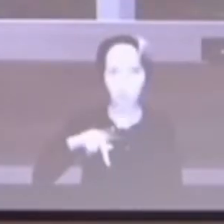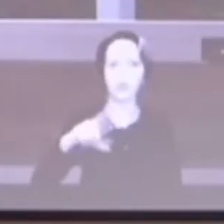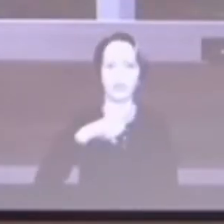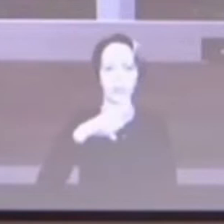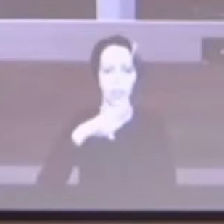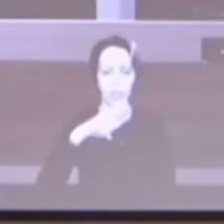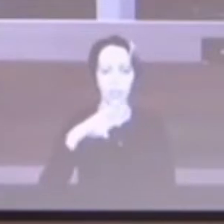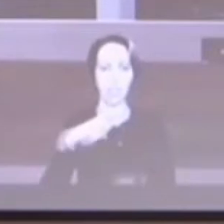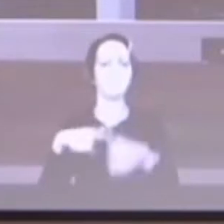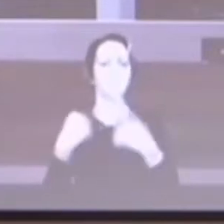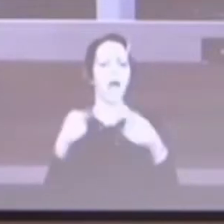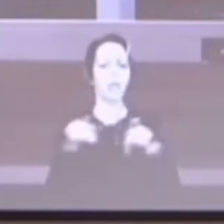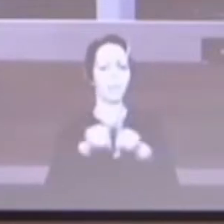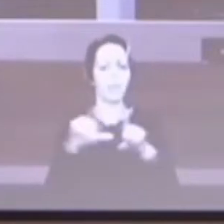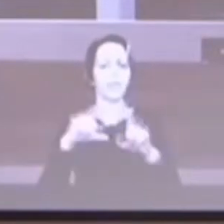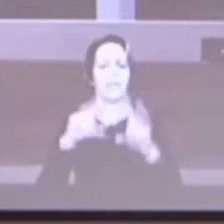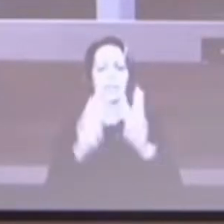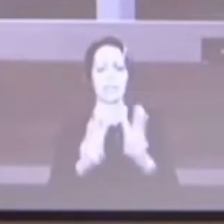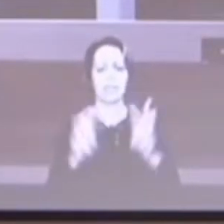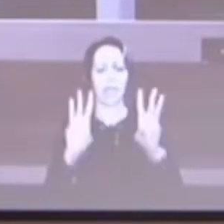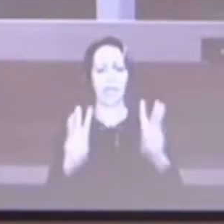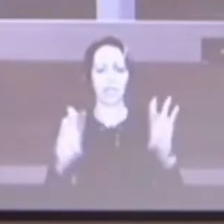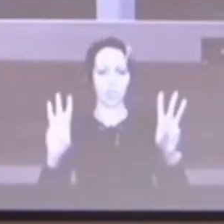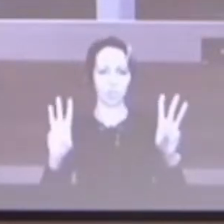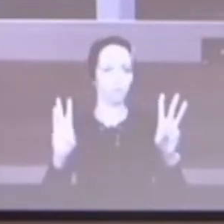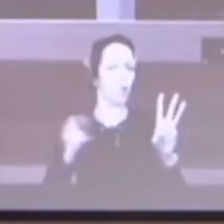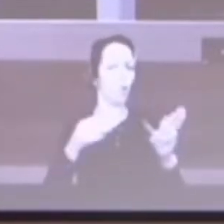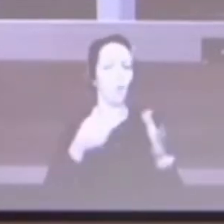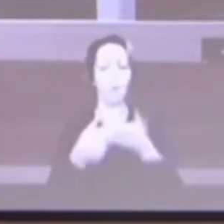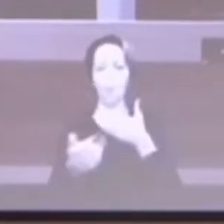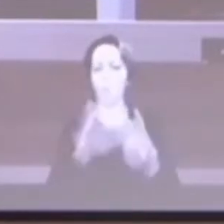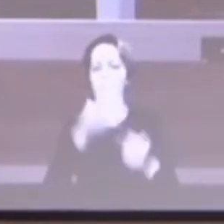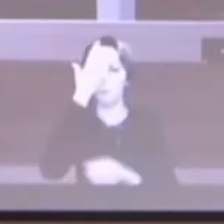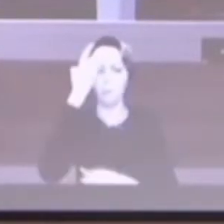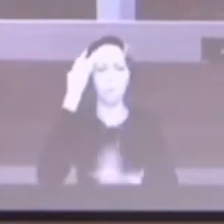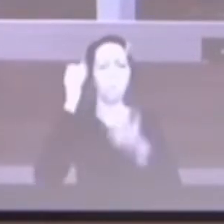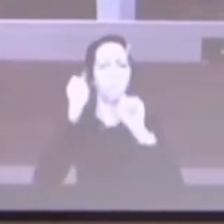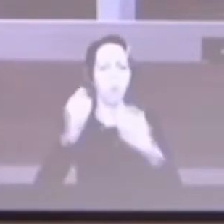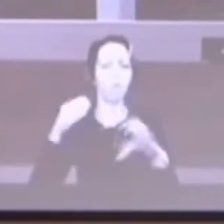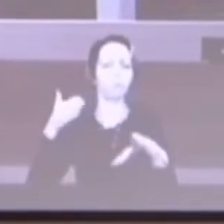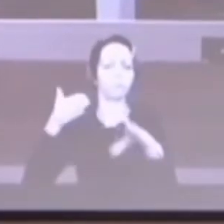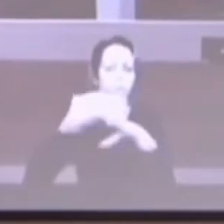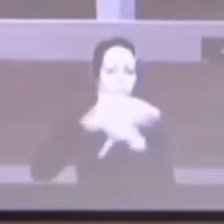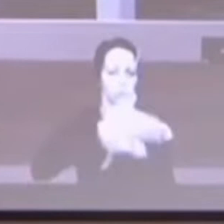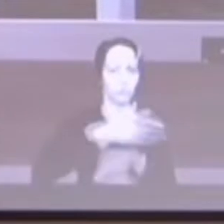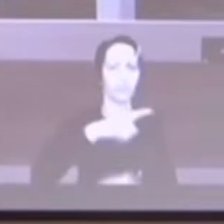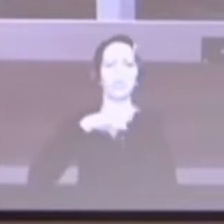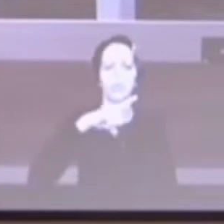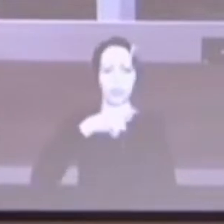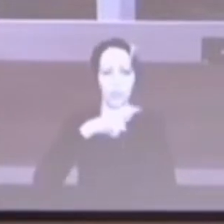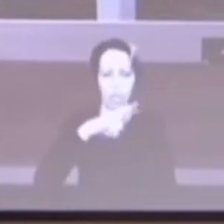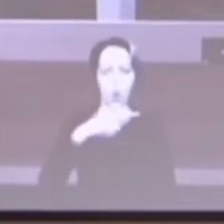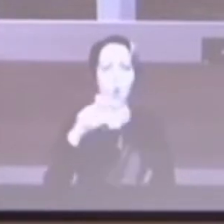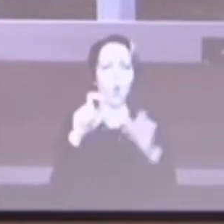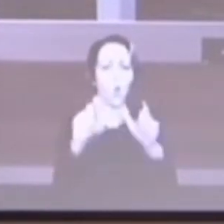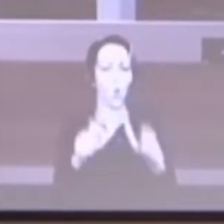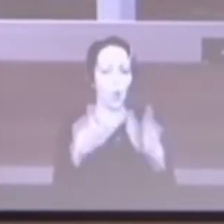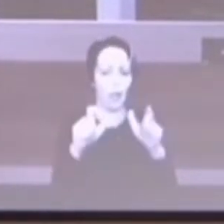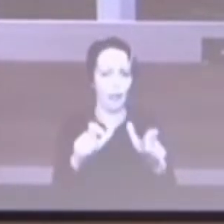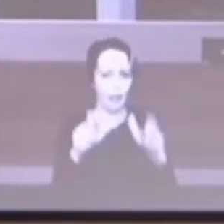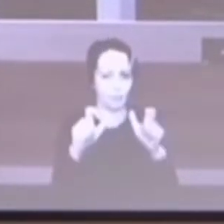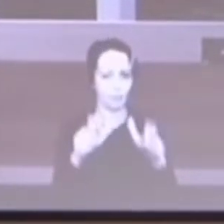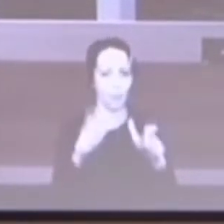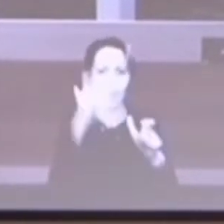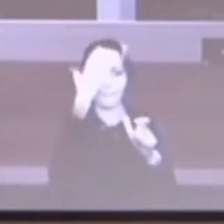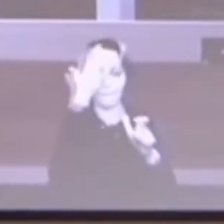TRE qualquer um pode acessar existe um canal né É com o campo para que a pessoa faça